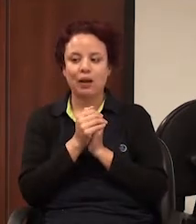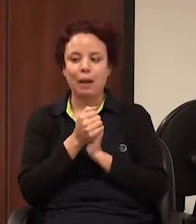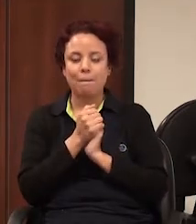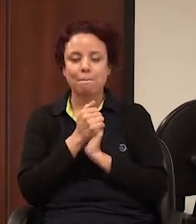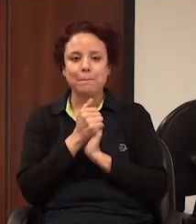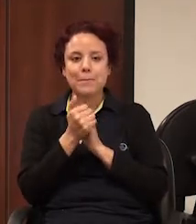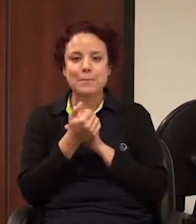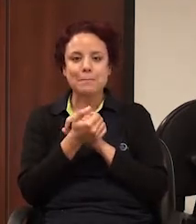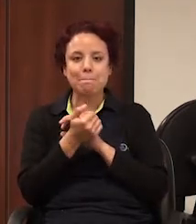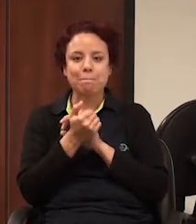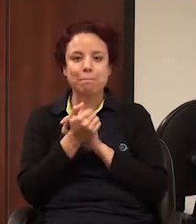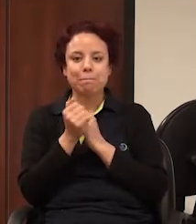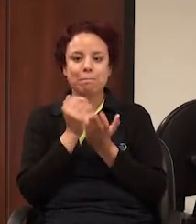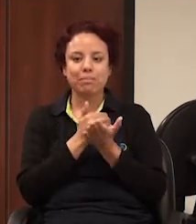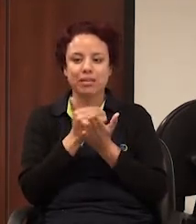Para começar aqui